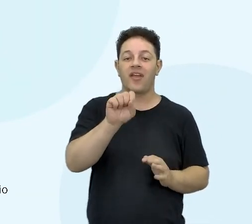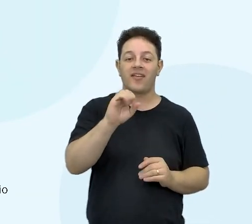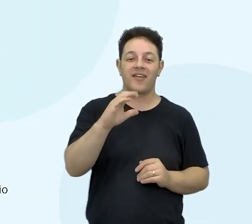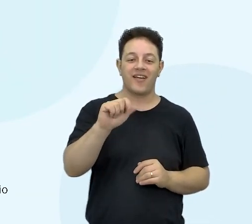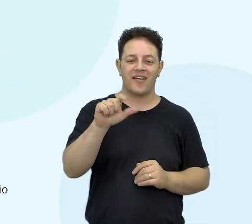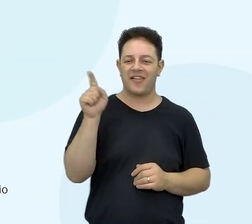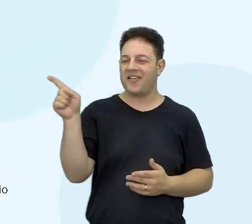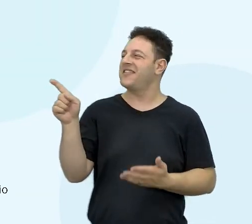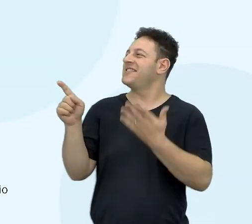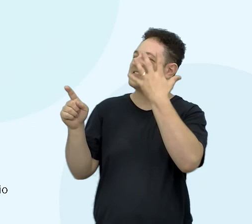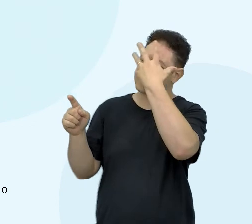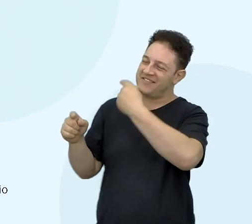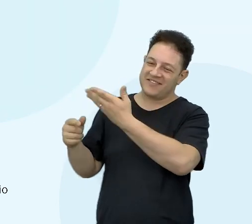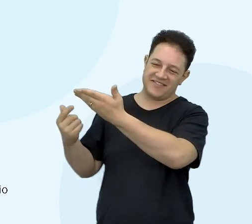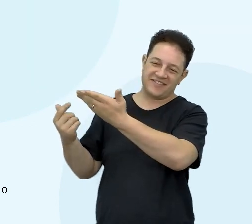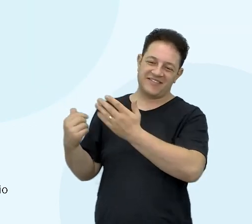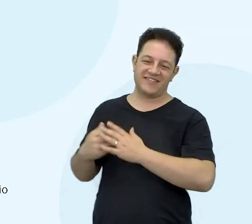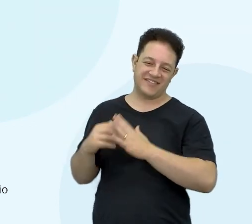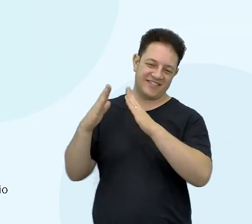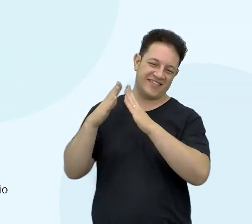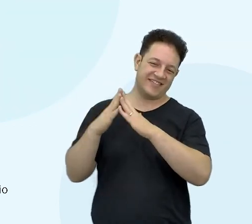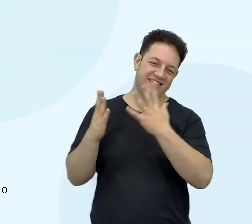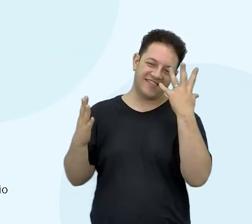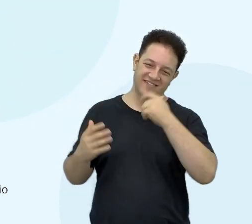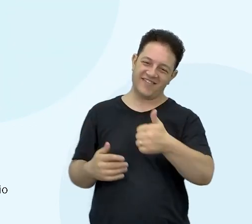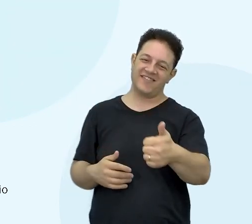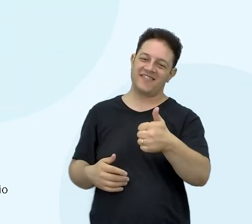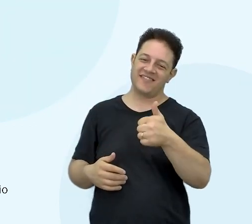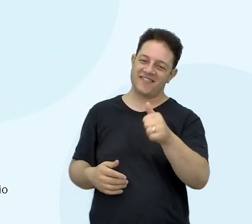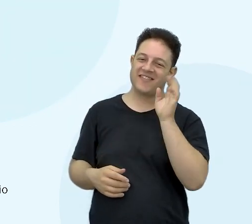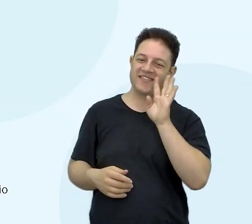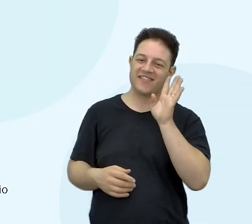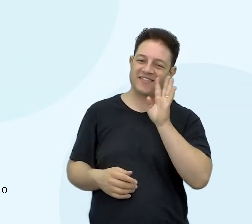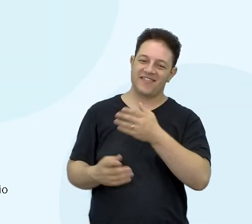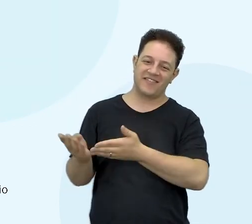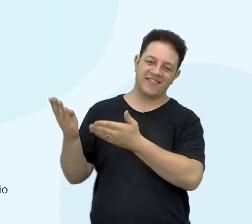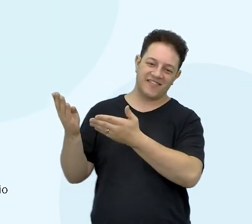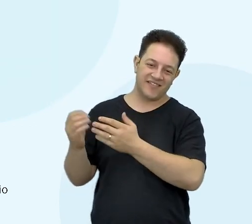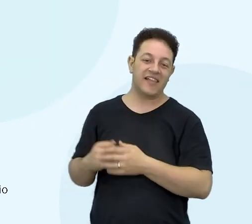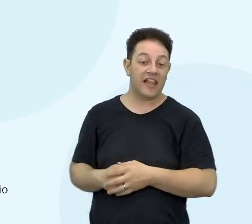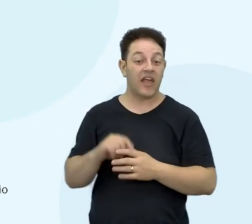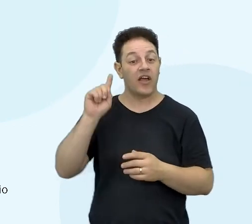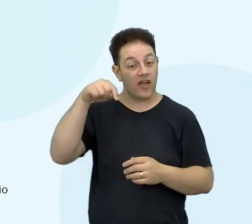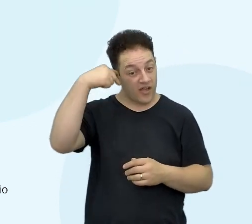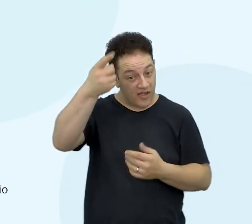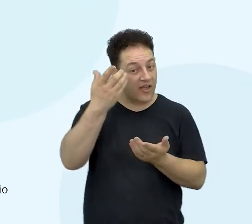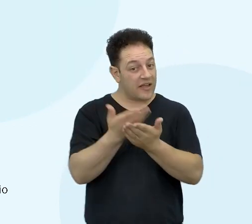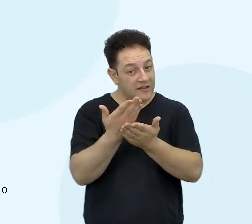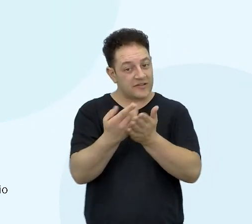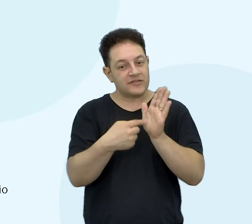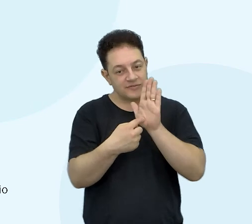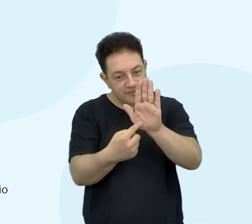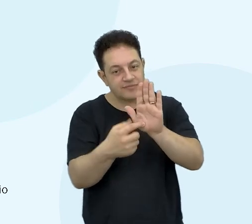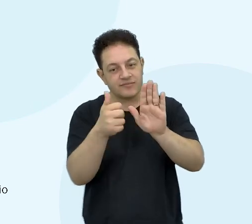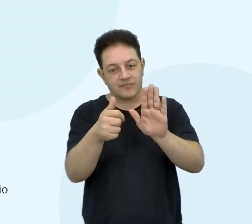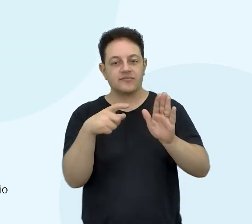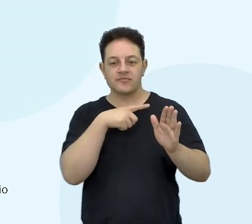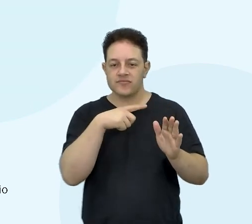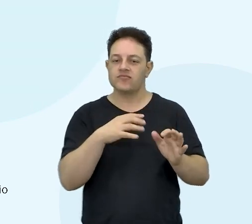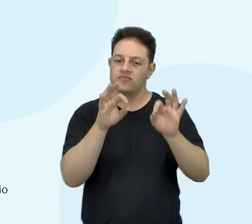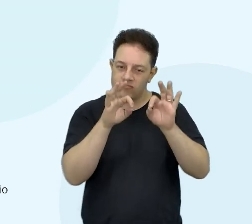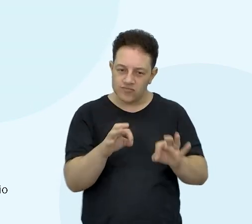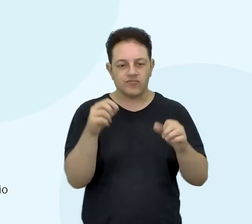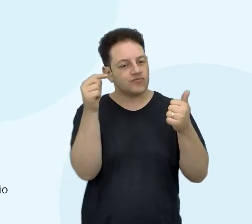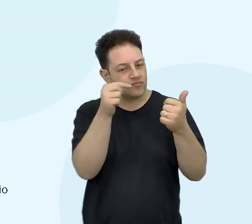que bonitinha que ficou a casa, meu. Olha lá que bacana, ó. Que a gente vai apresentar na próxima aula aí, com os